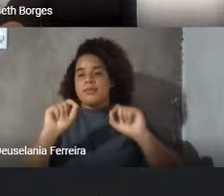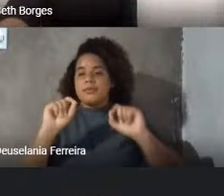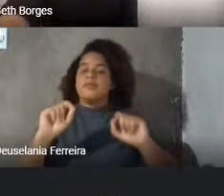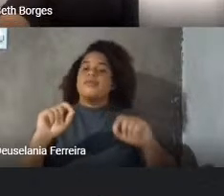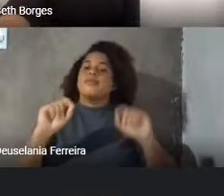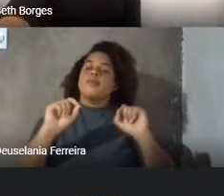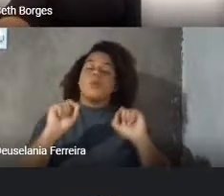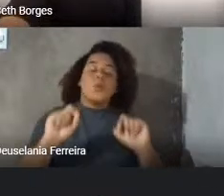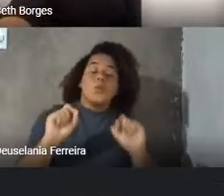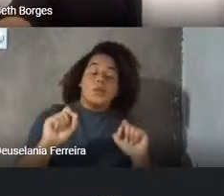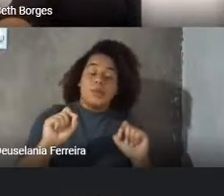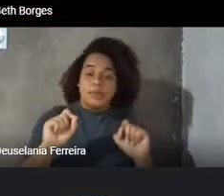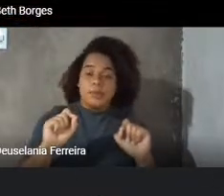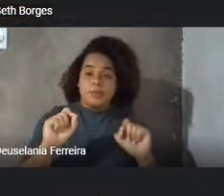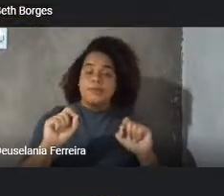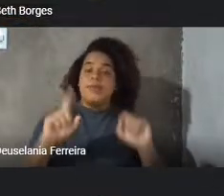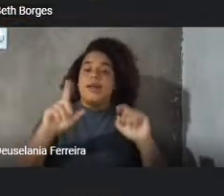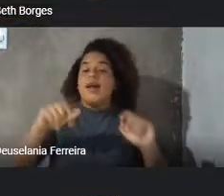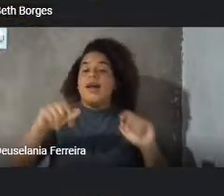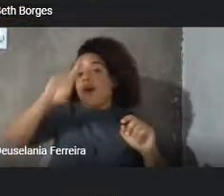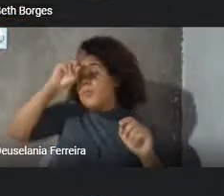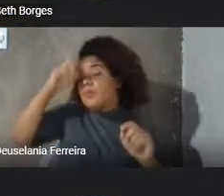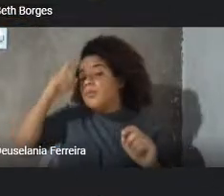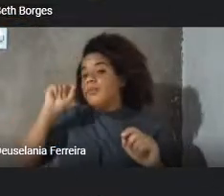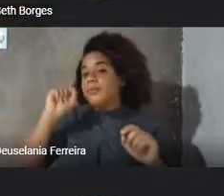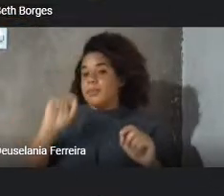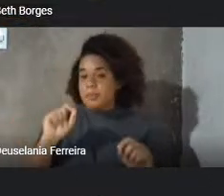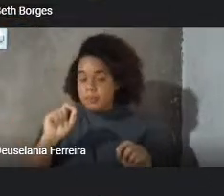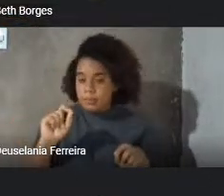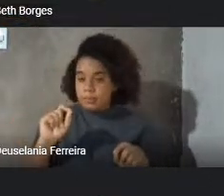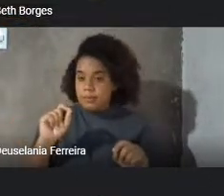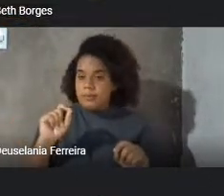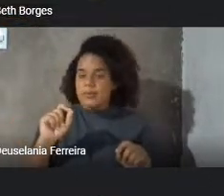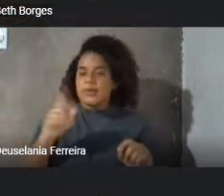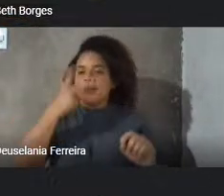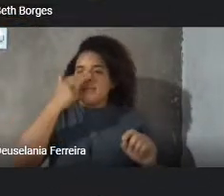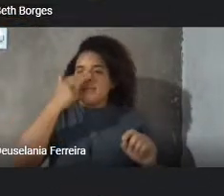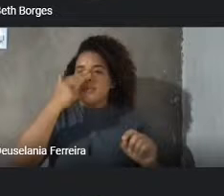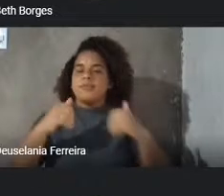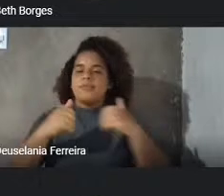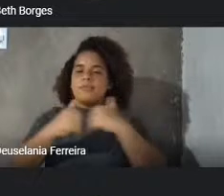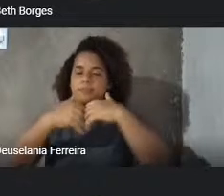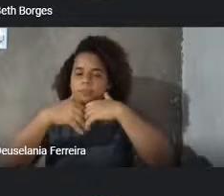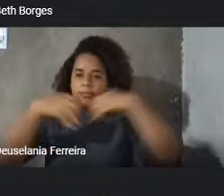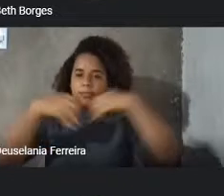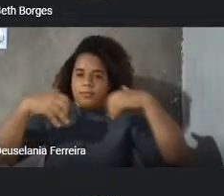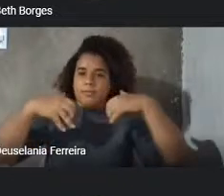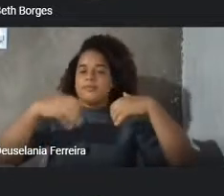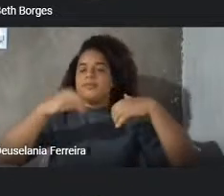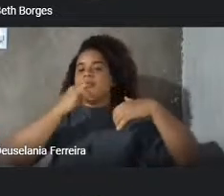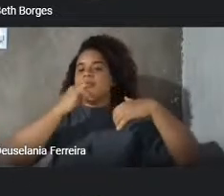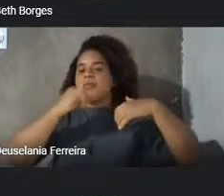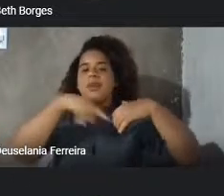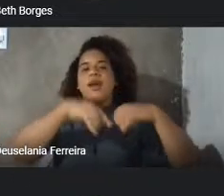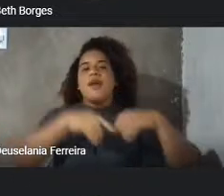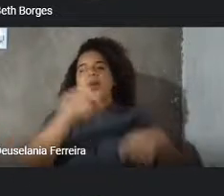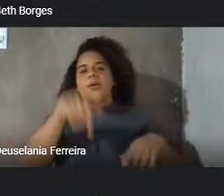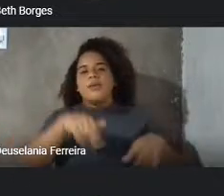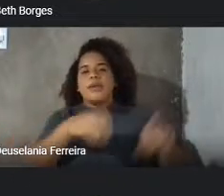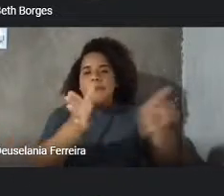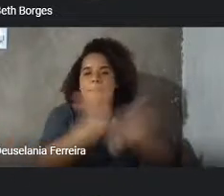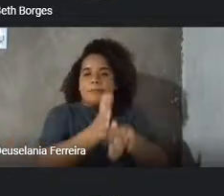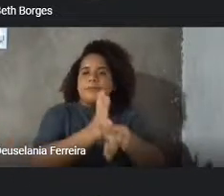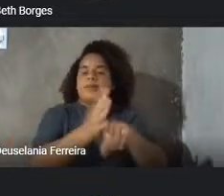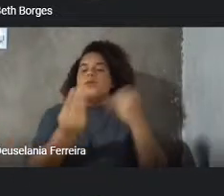que, pessoal? Uma ideia de deslocar para algo negativo. Em